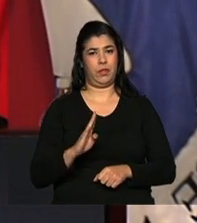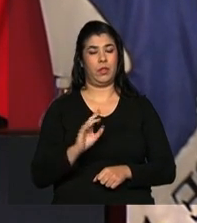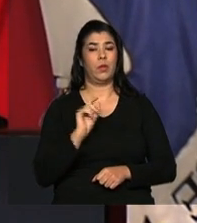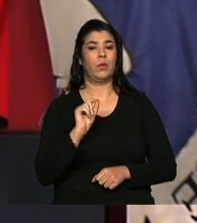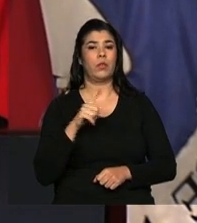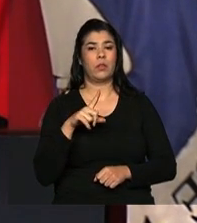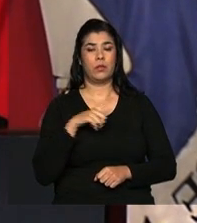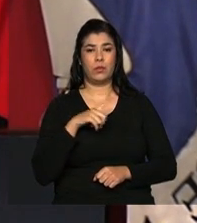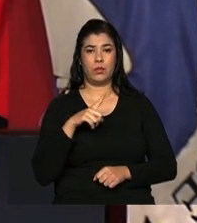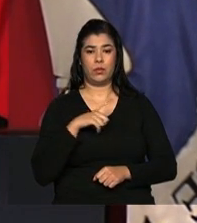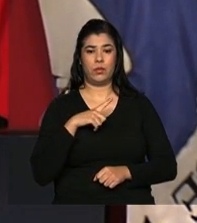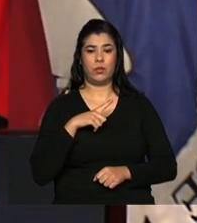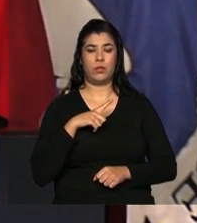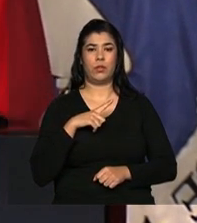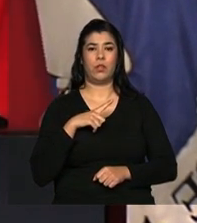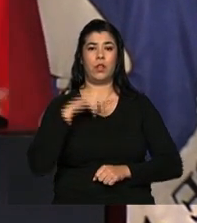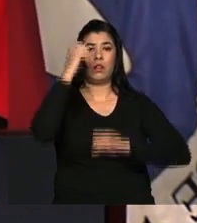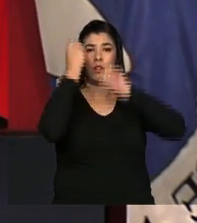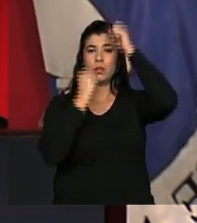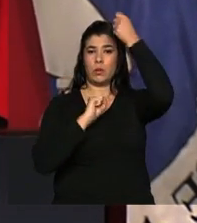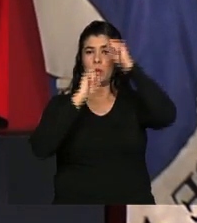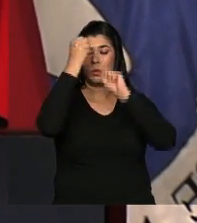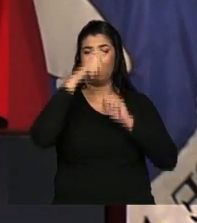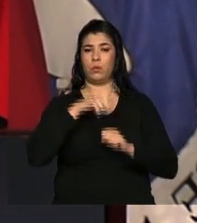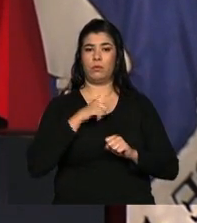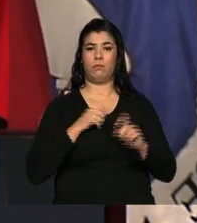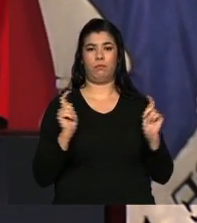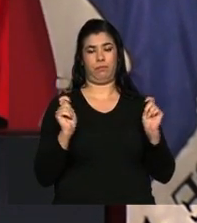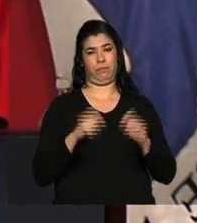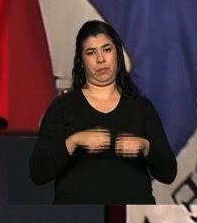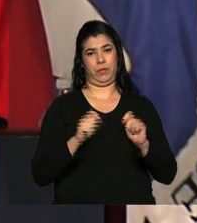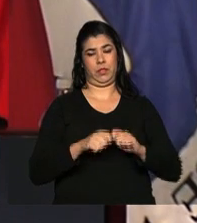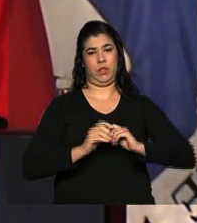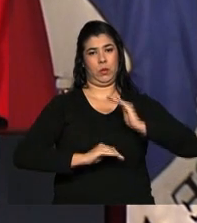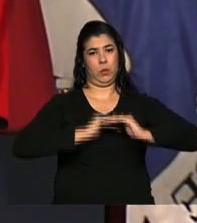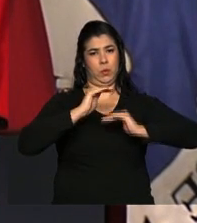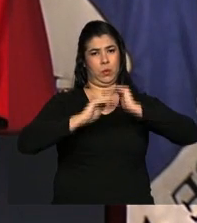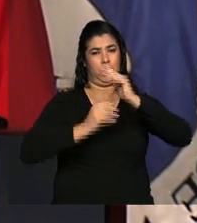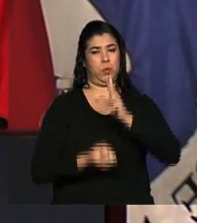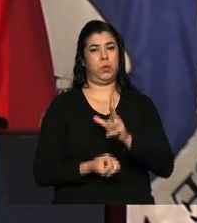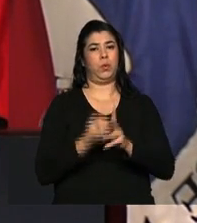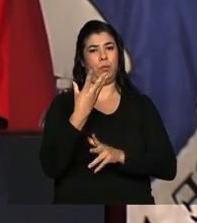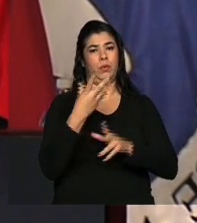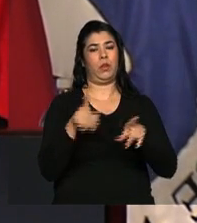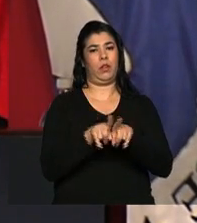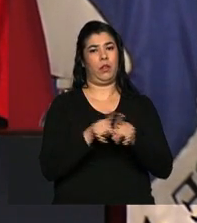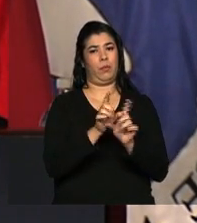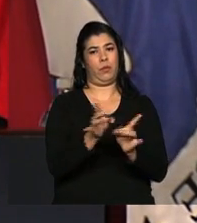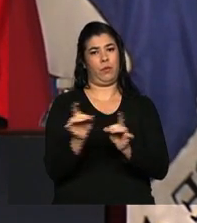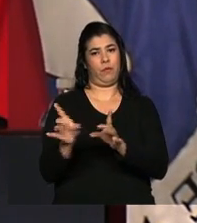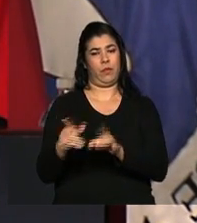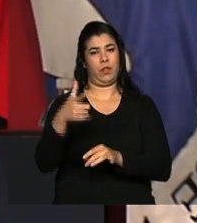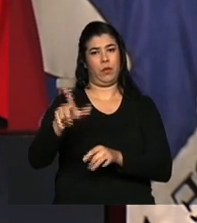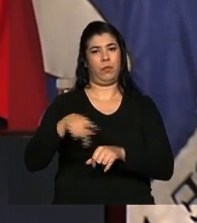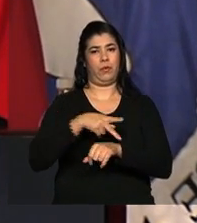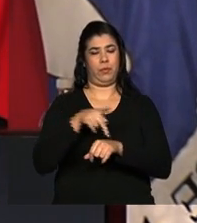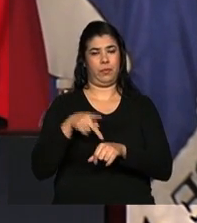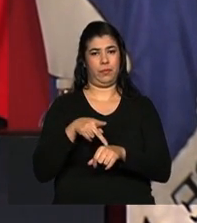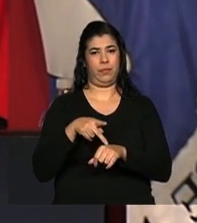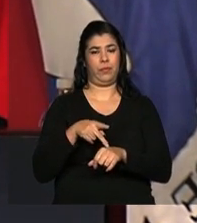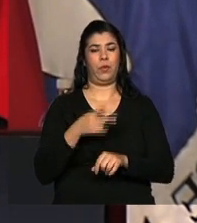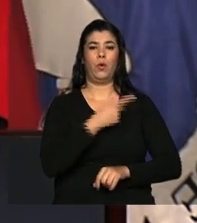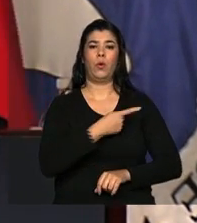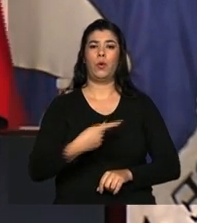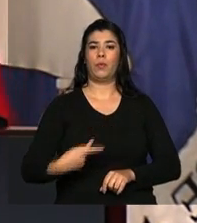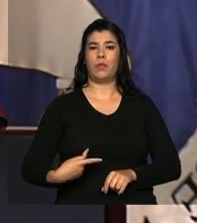onde temos indústrias com grande capacidade de produção e de exportação. O presidente